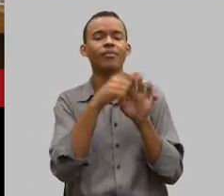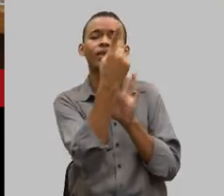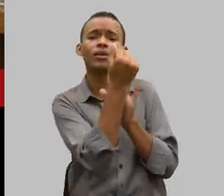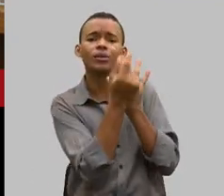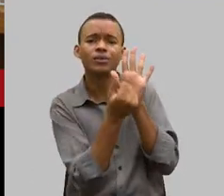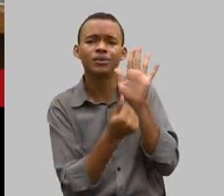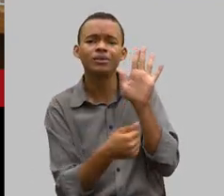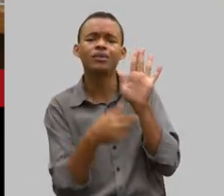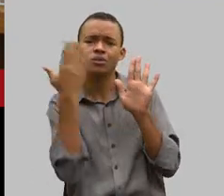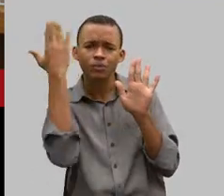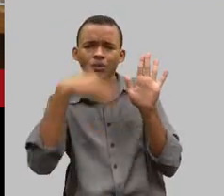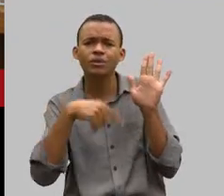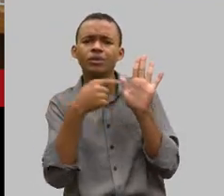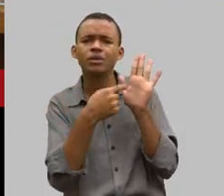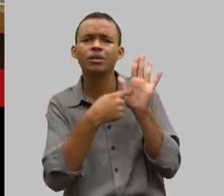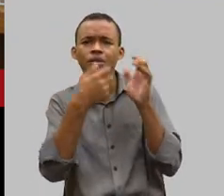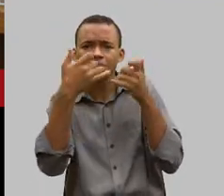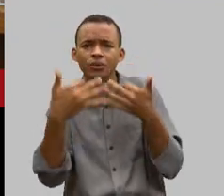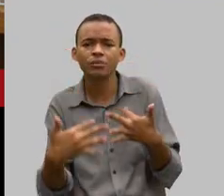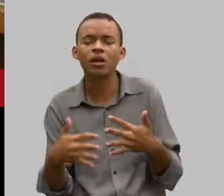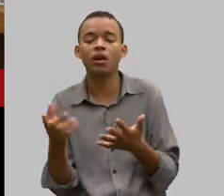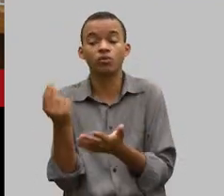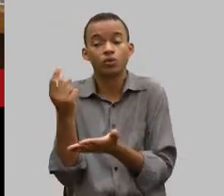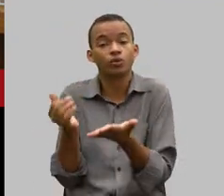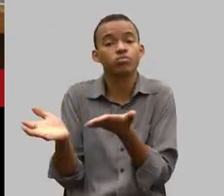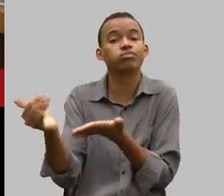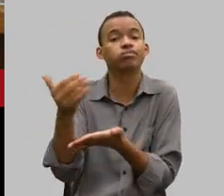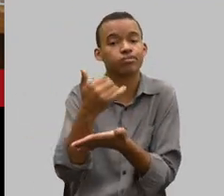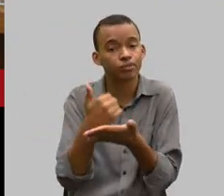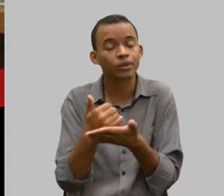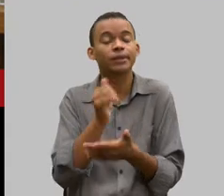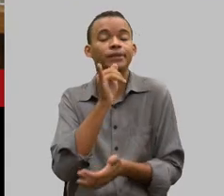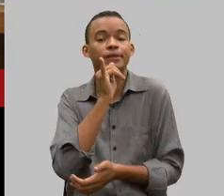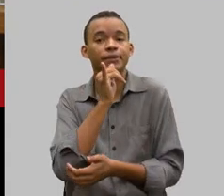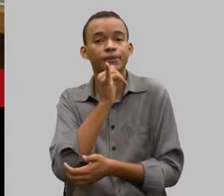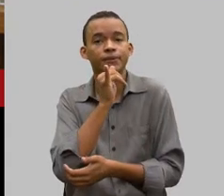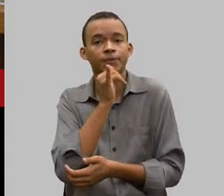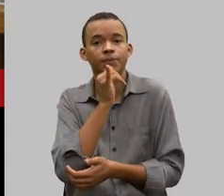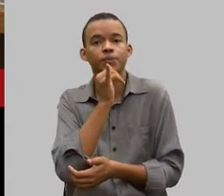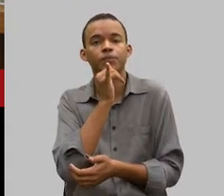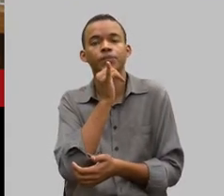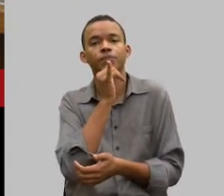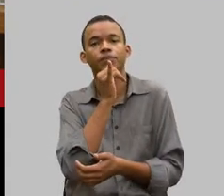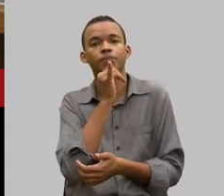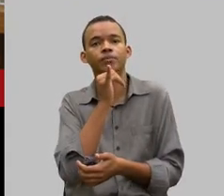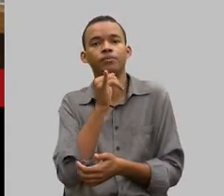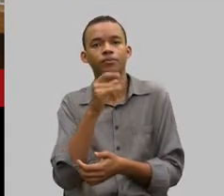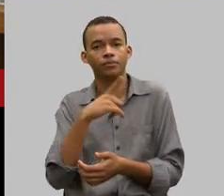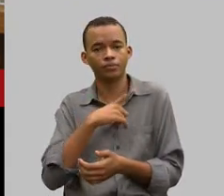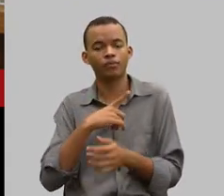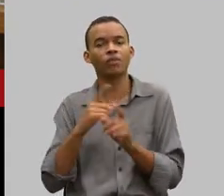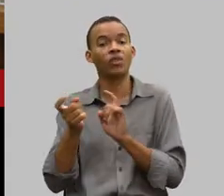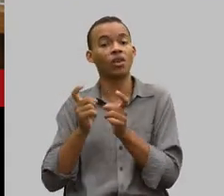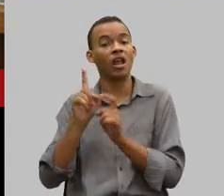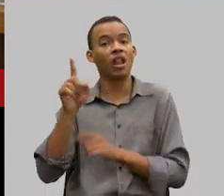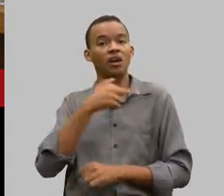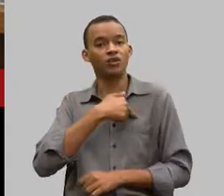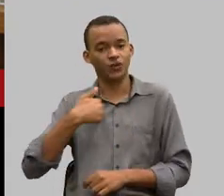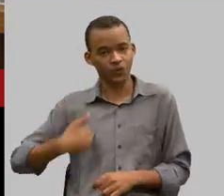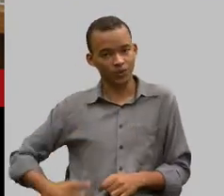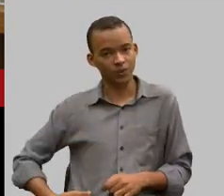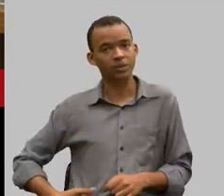daquilo que está sendo captado recursos por exemplo tivemos eh uma reunião na China que inclusive